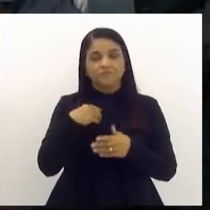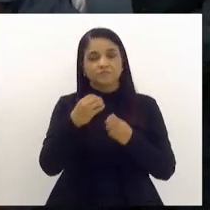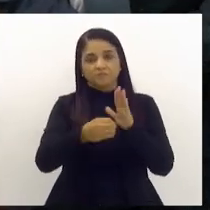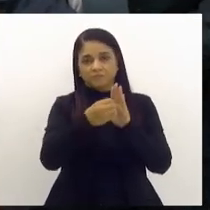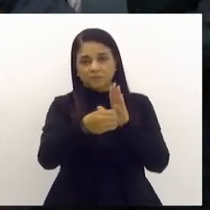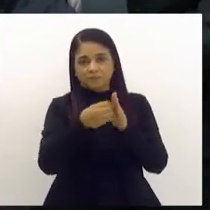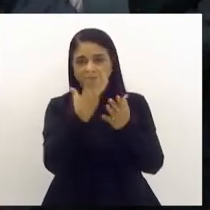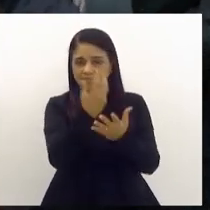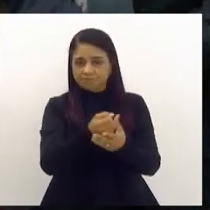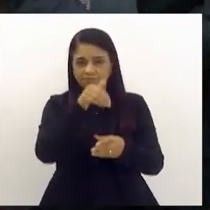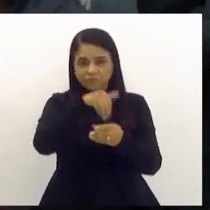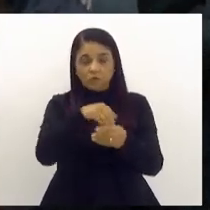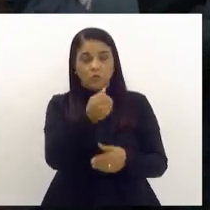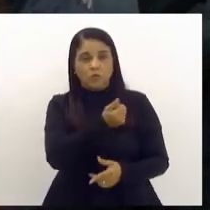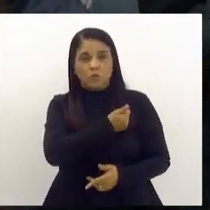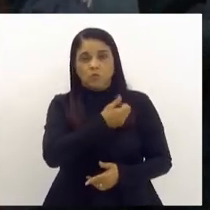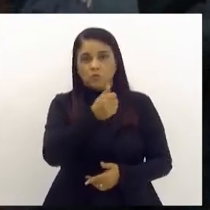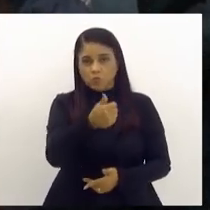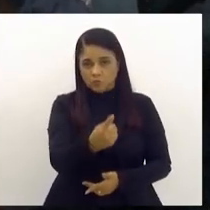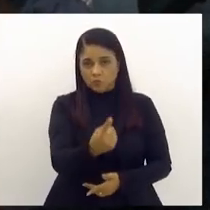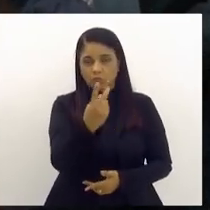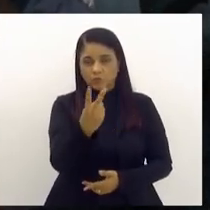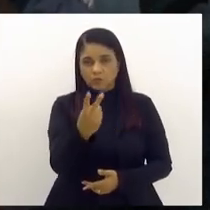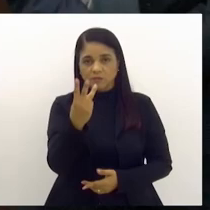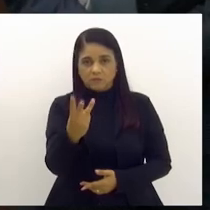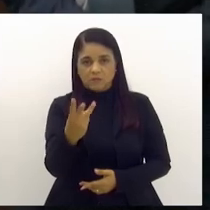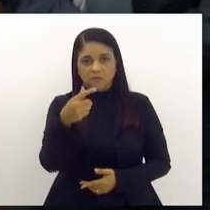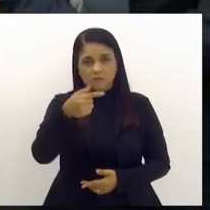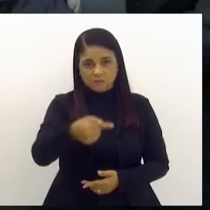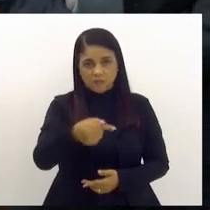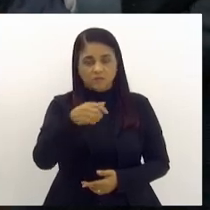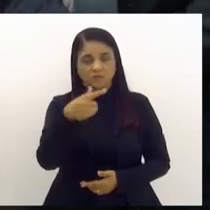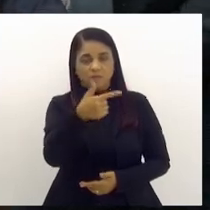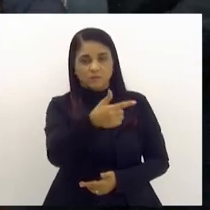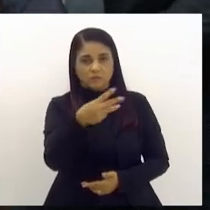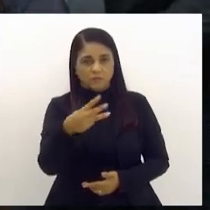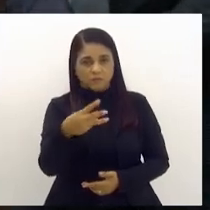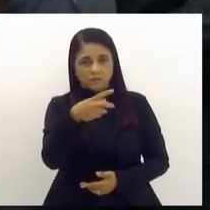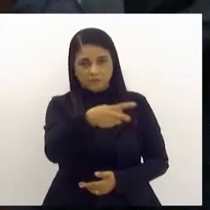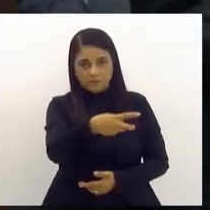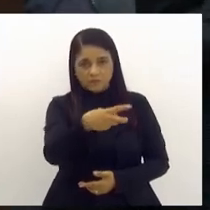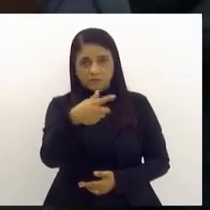favorável às emendas números 1, 2, 7, 23 e 25.